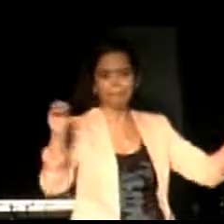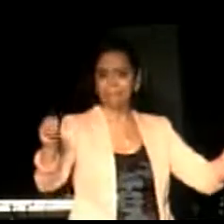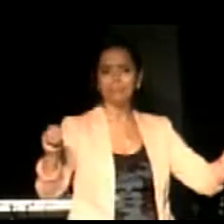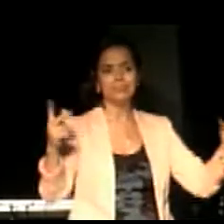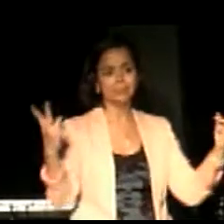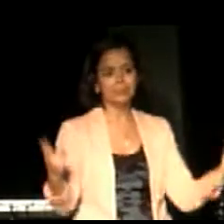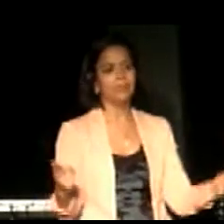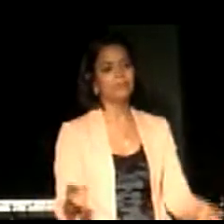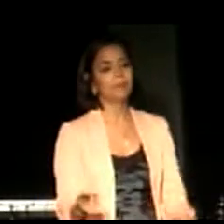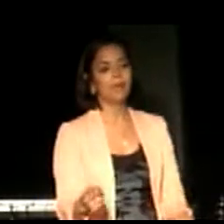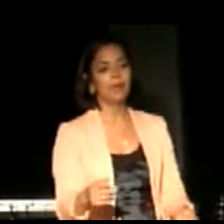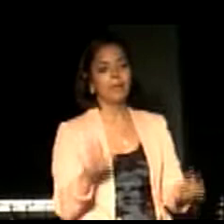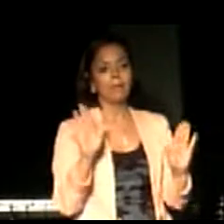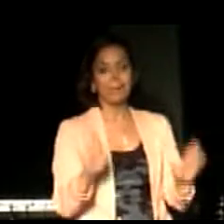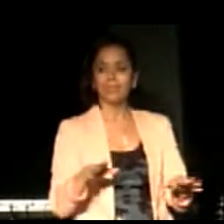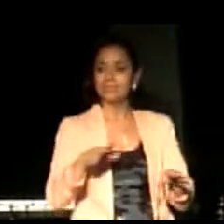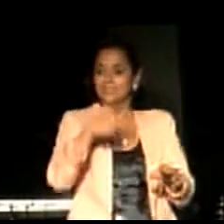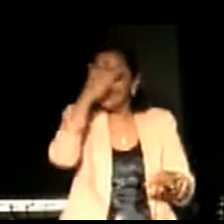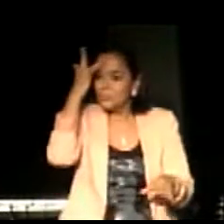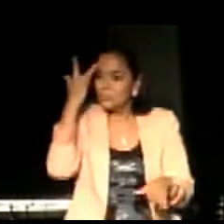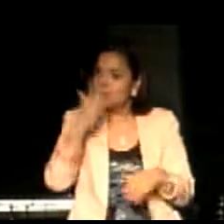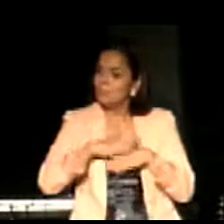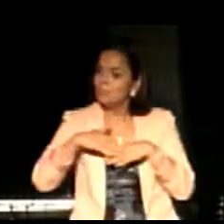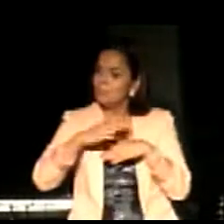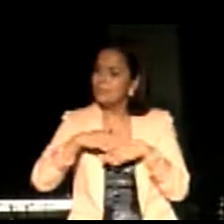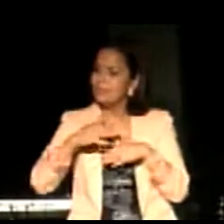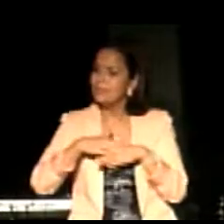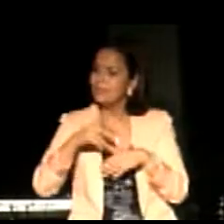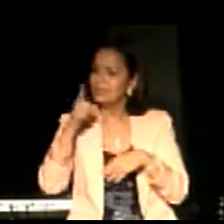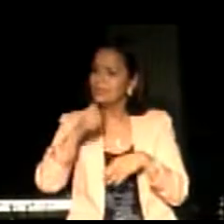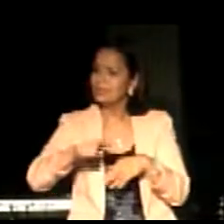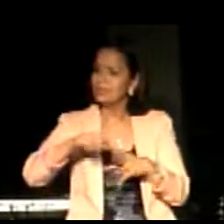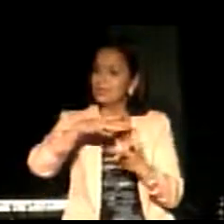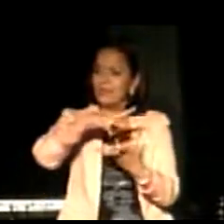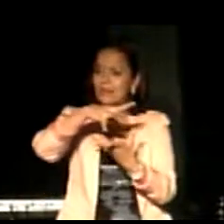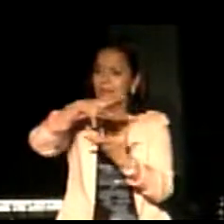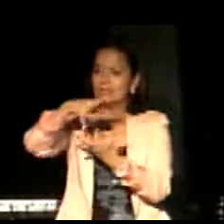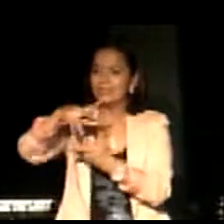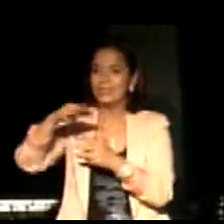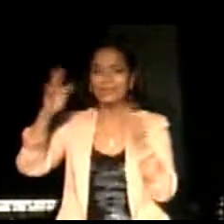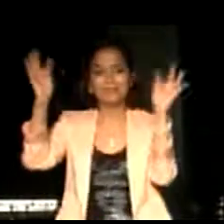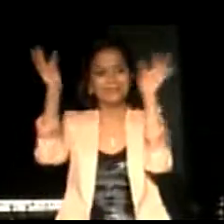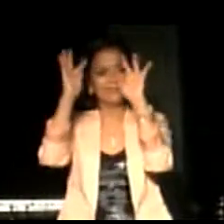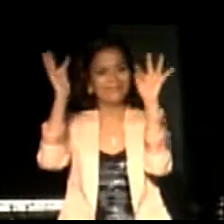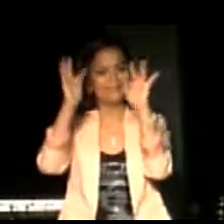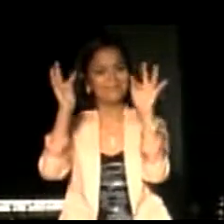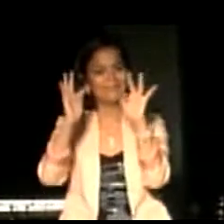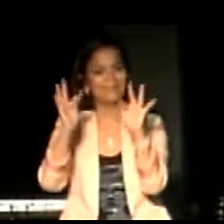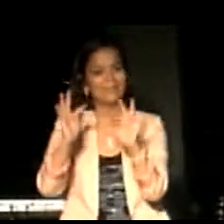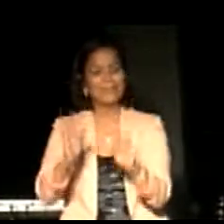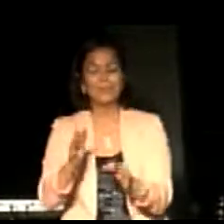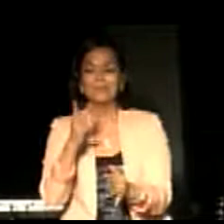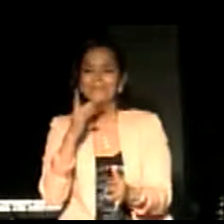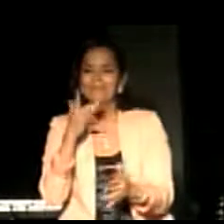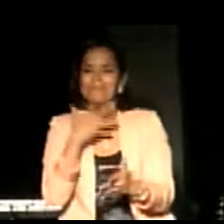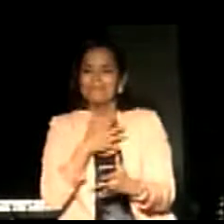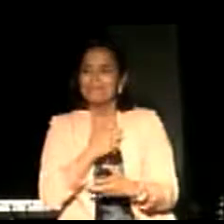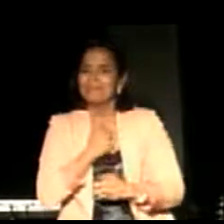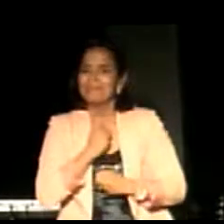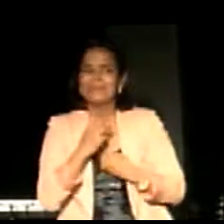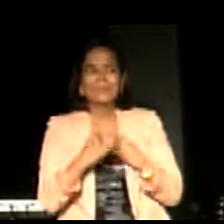Mas os mansos herdarão a terra e se deleitarão, se regozijarão, desfrutarão